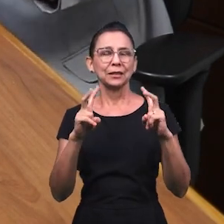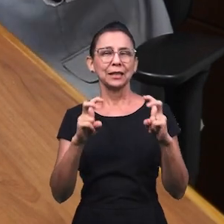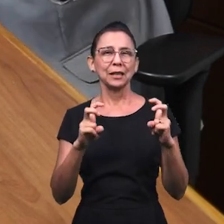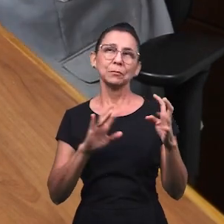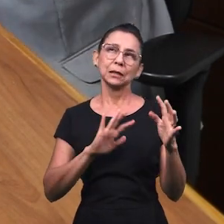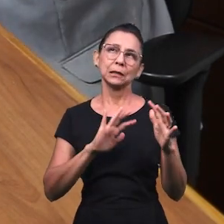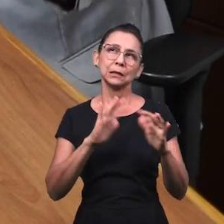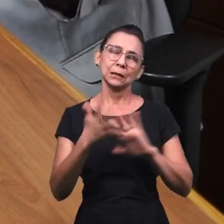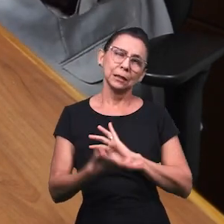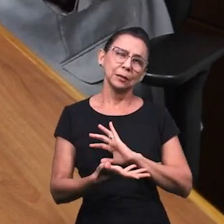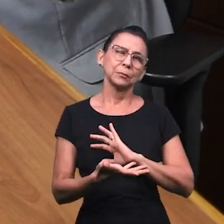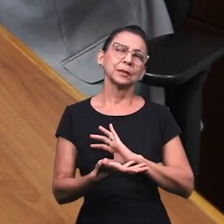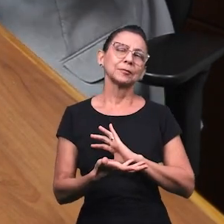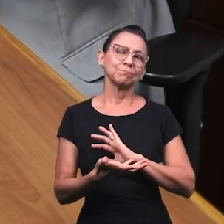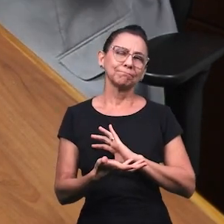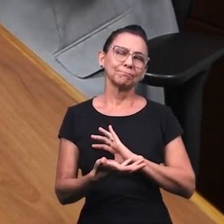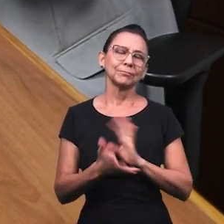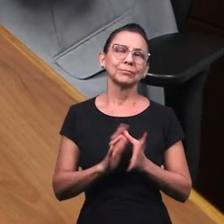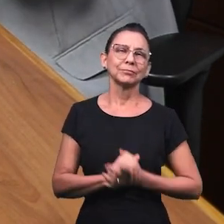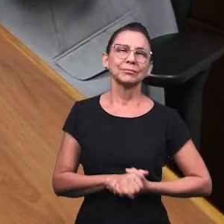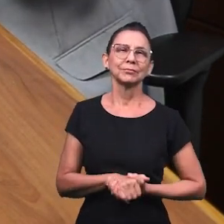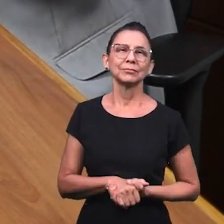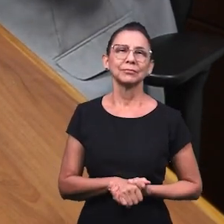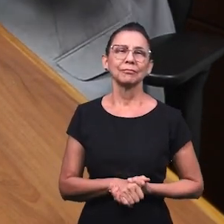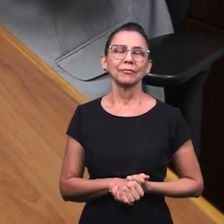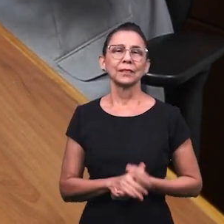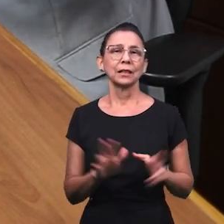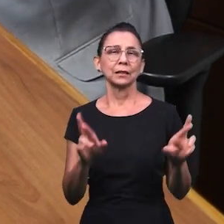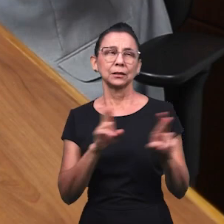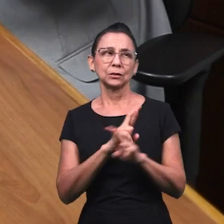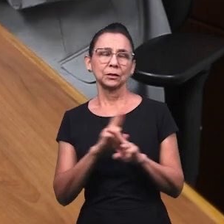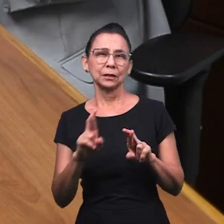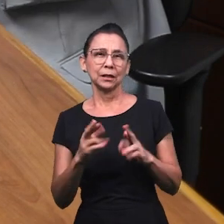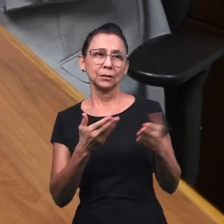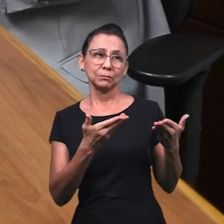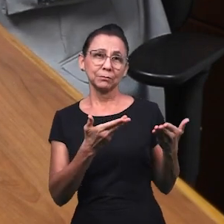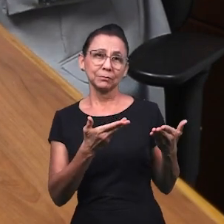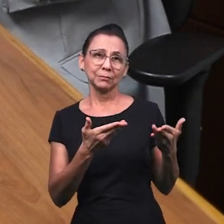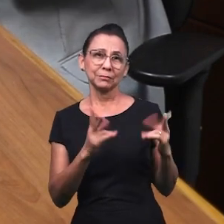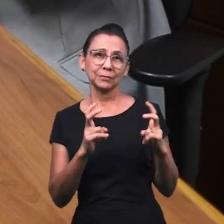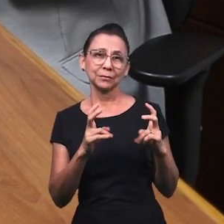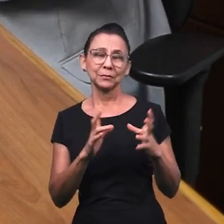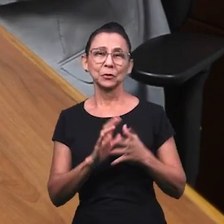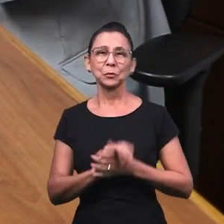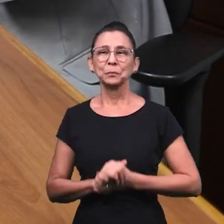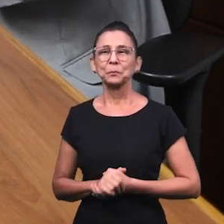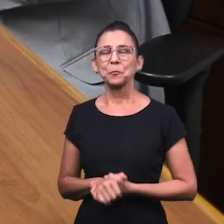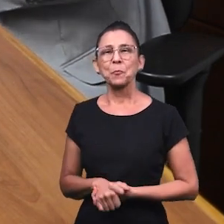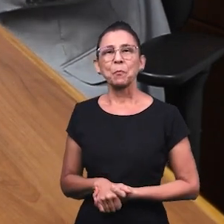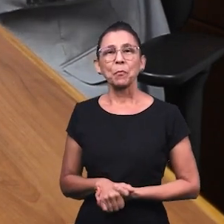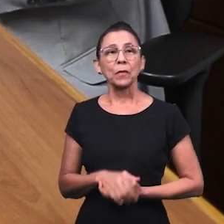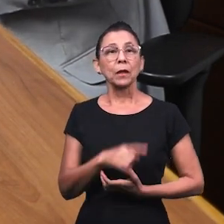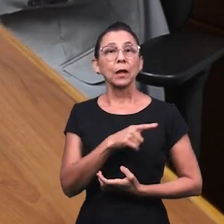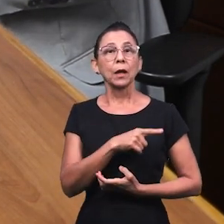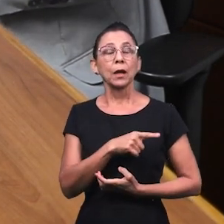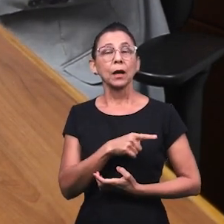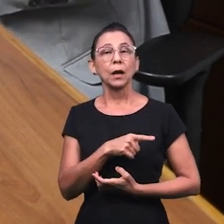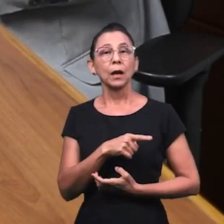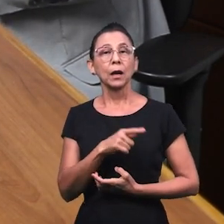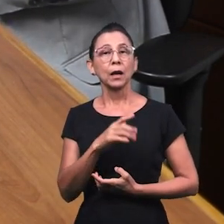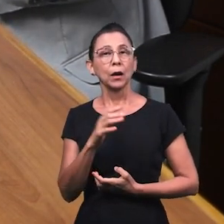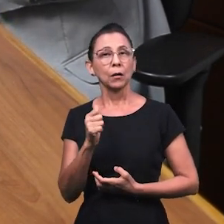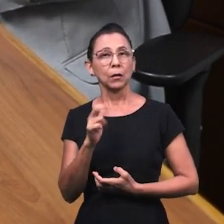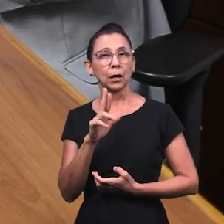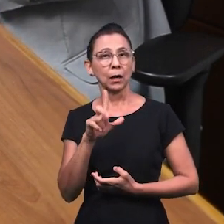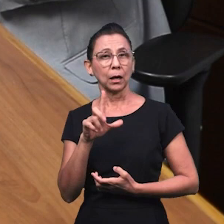coisa vinculada a isso. E o Carlos, que acabou de saudar a você aí, o Carlos é surdo. O nosso irmão